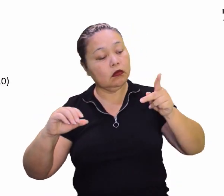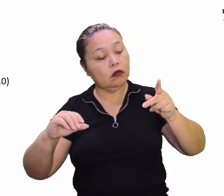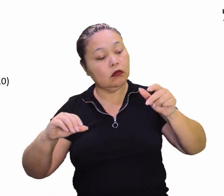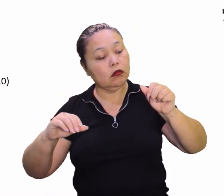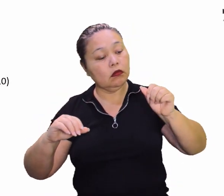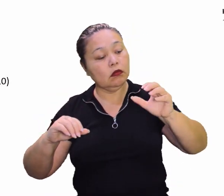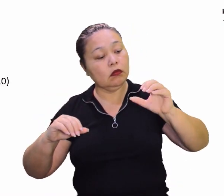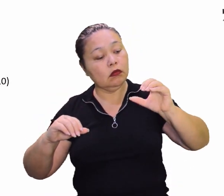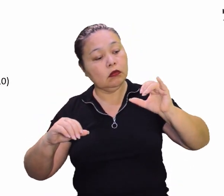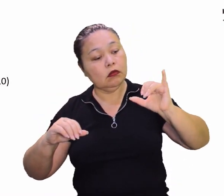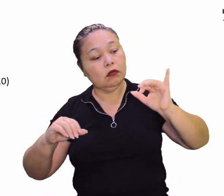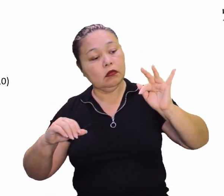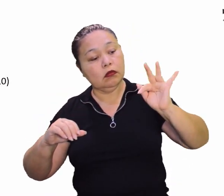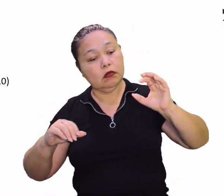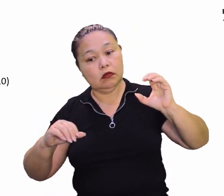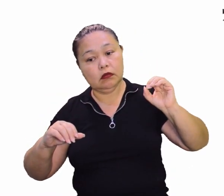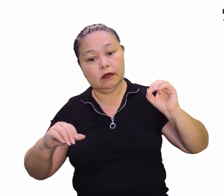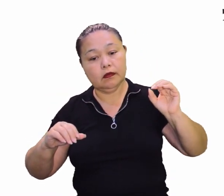Malaca.